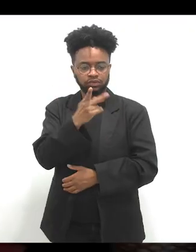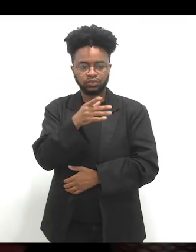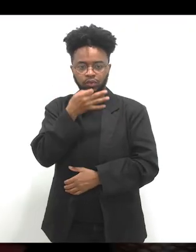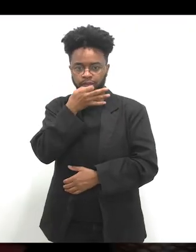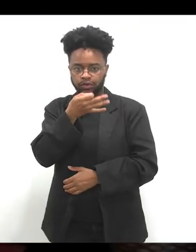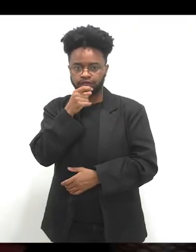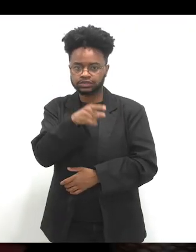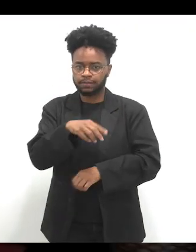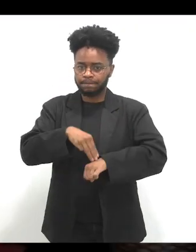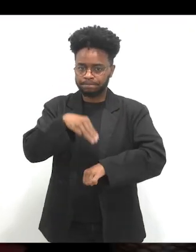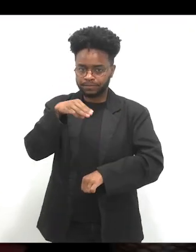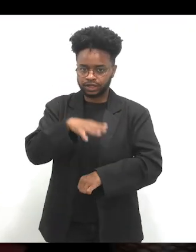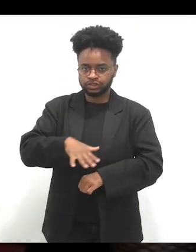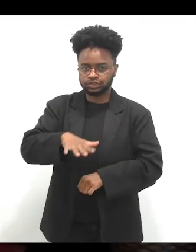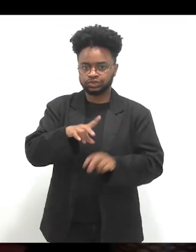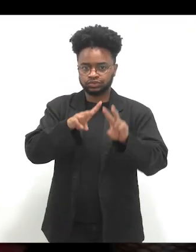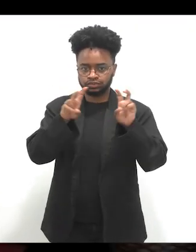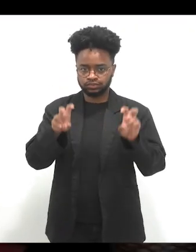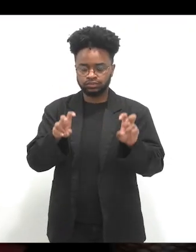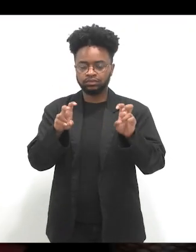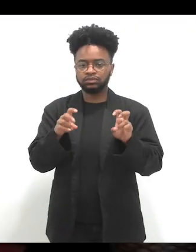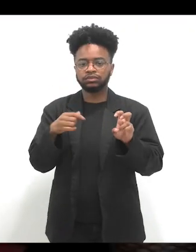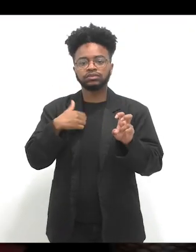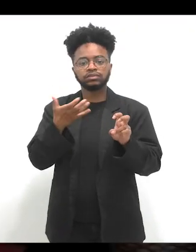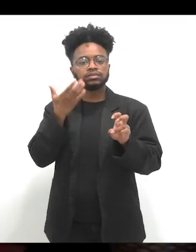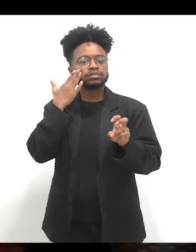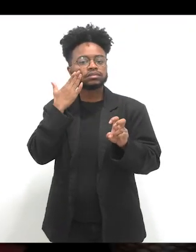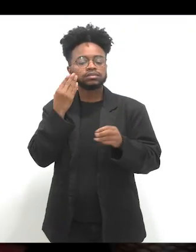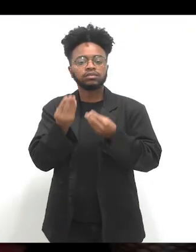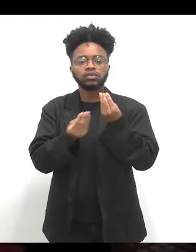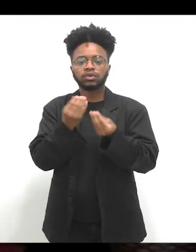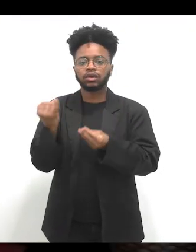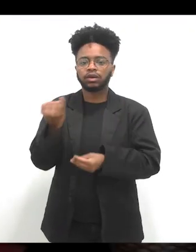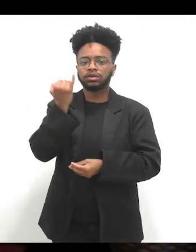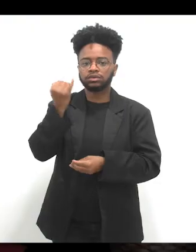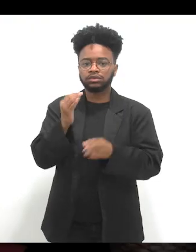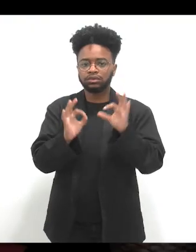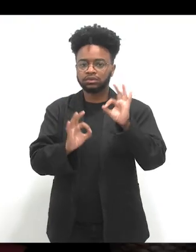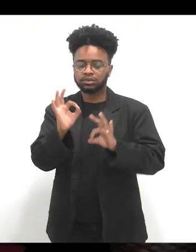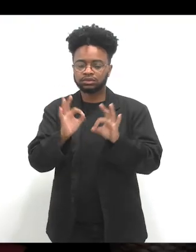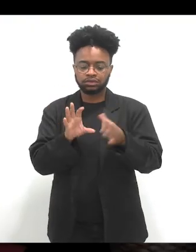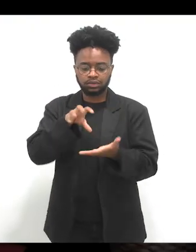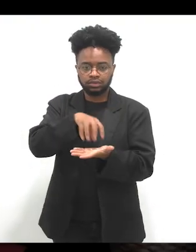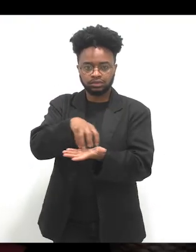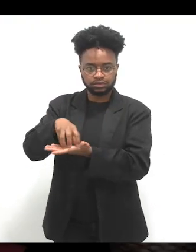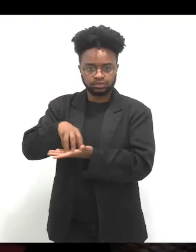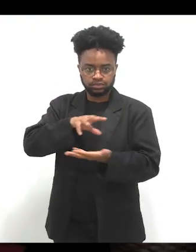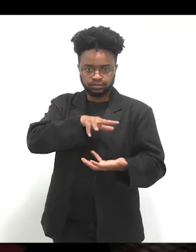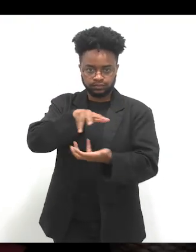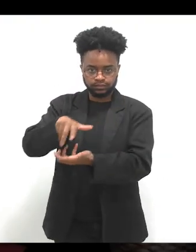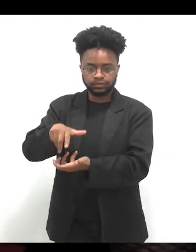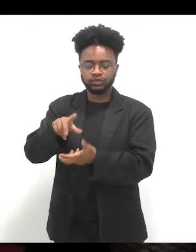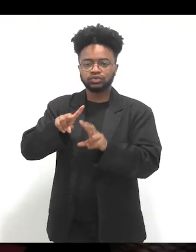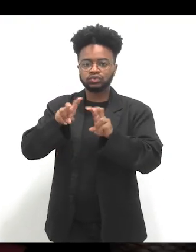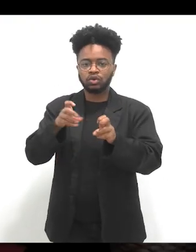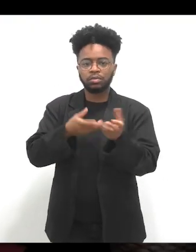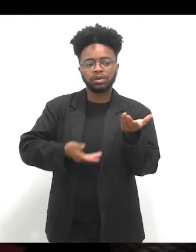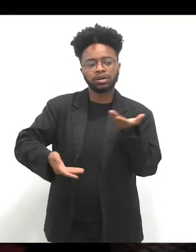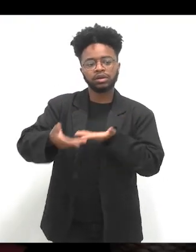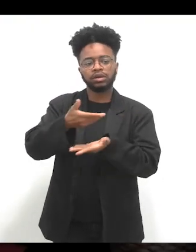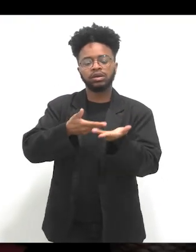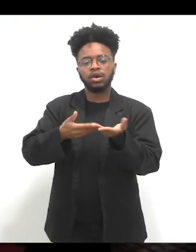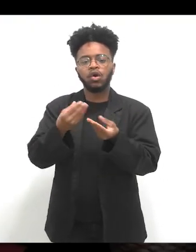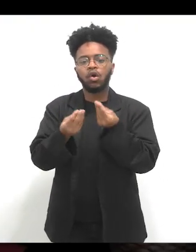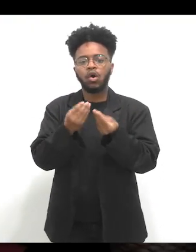opinião, como uma mestre, uma especialista nesse tema, a importância dos organismos internacionais, do multilateralismo